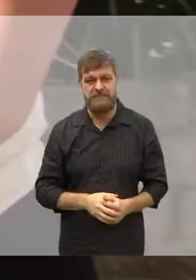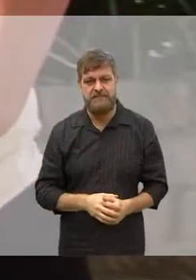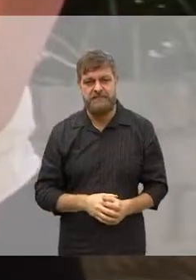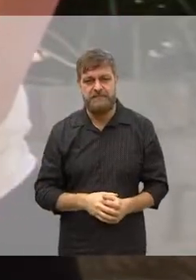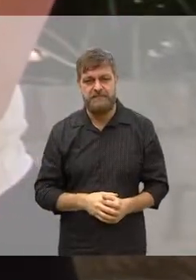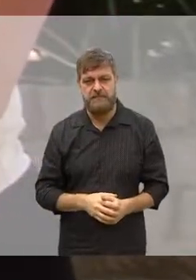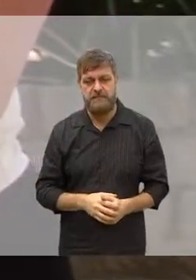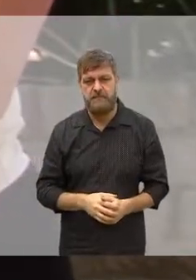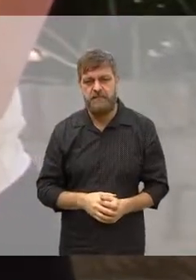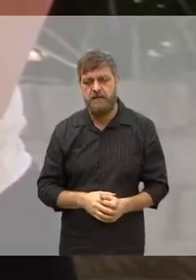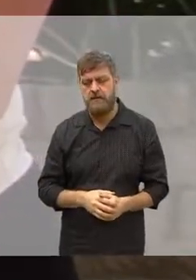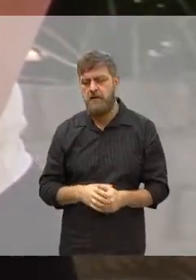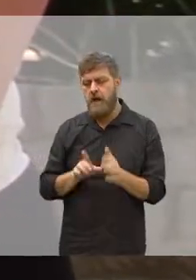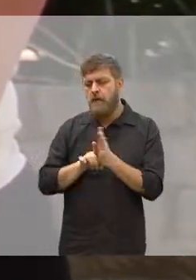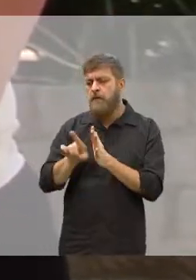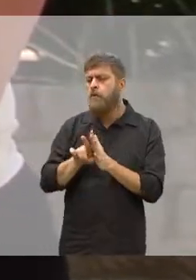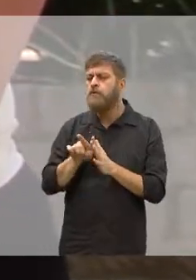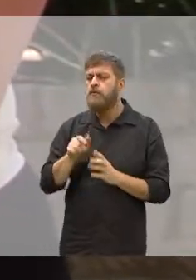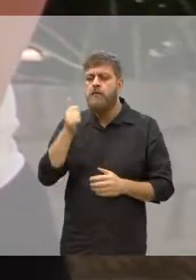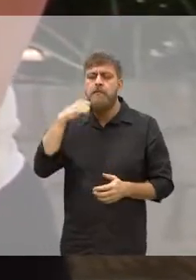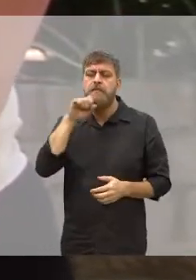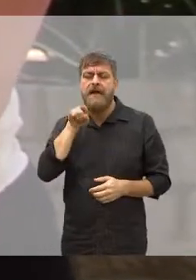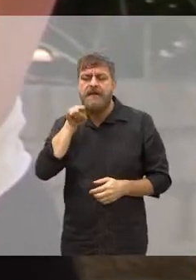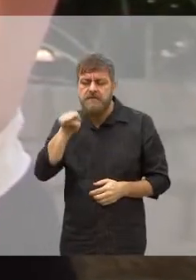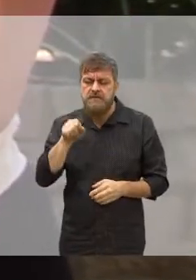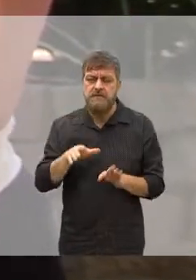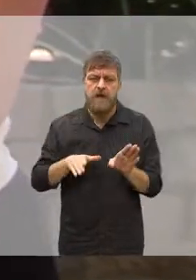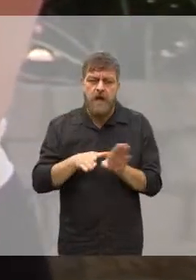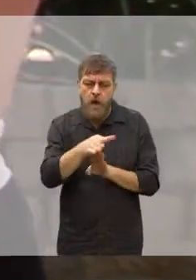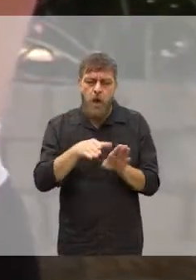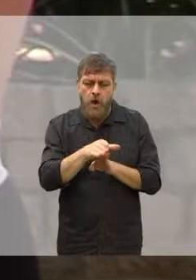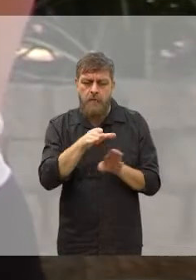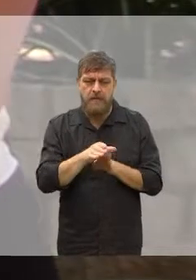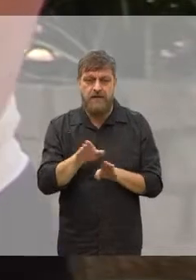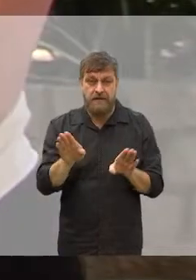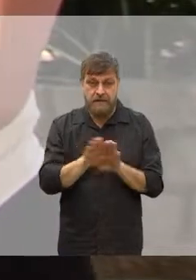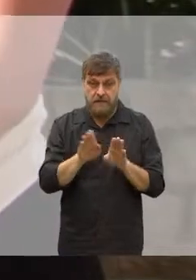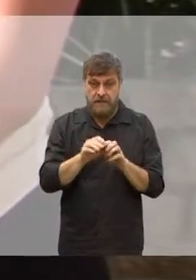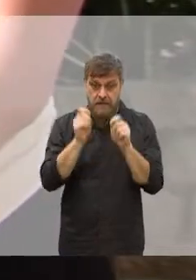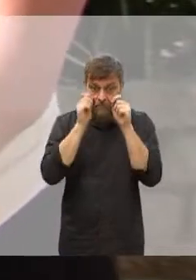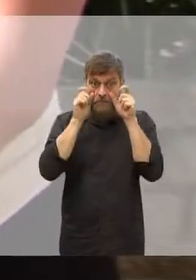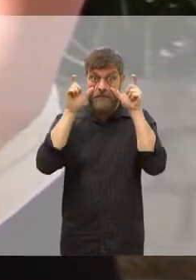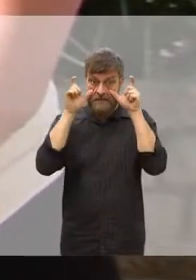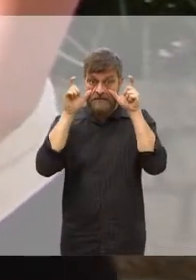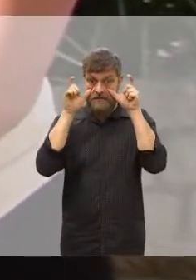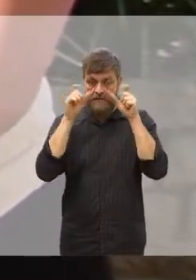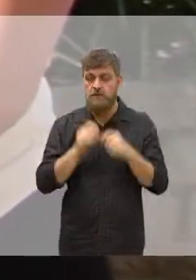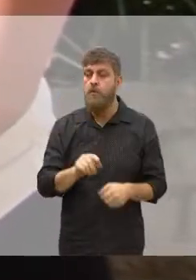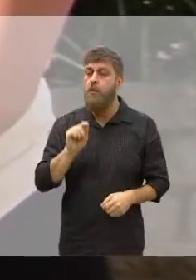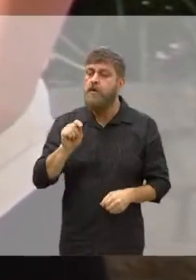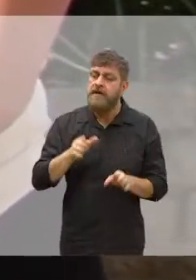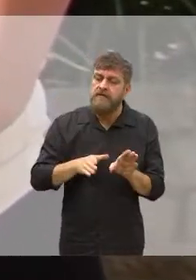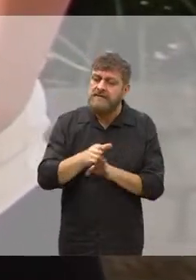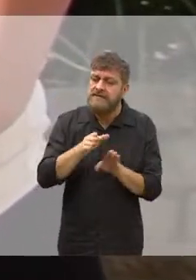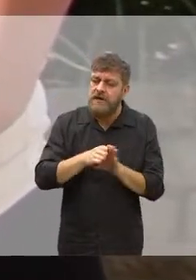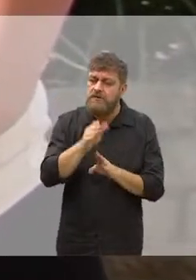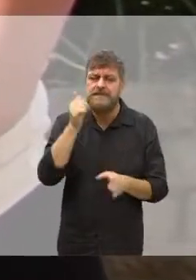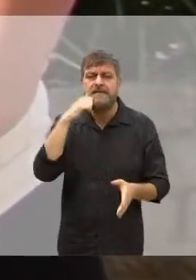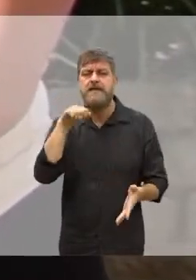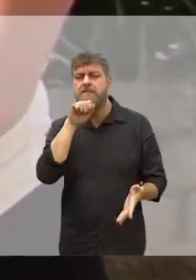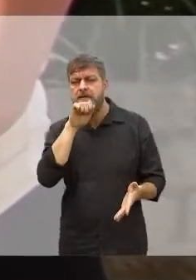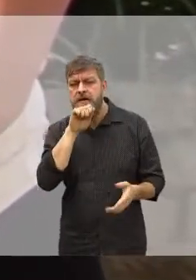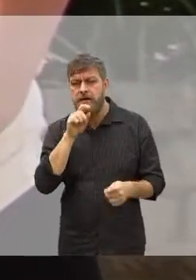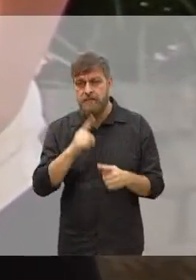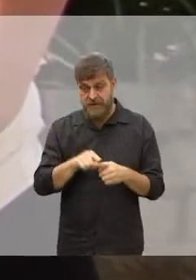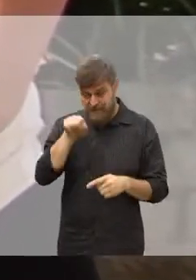você recomendaria? Até vou aproveitar e convidar você de casa a prestar atenção nisso, porque, Susan, o que você recomendaria para as mães?